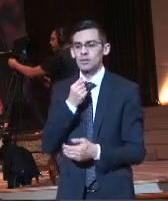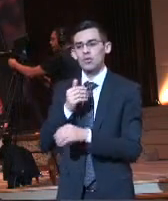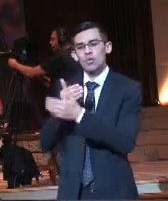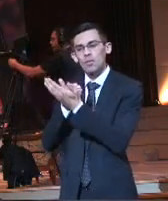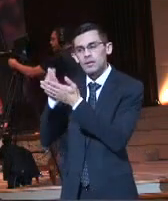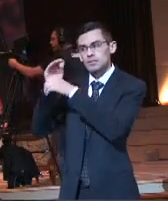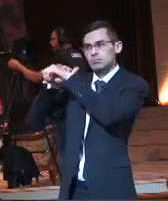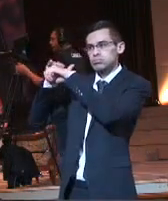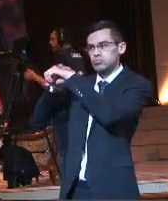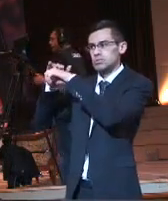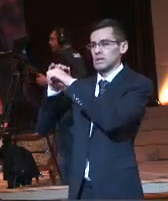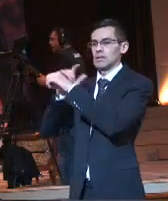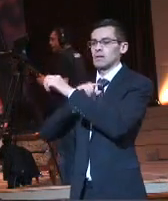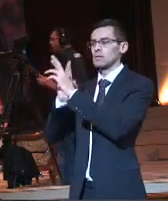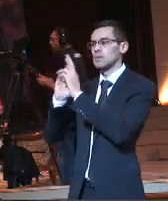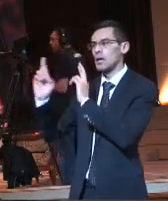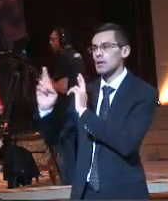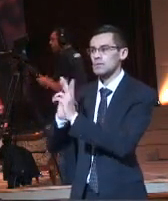ele.